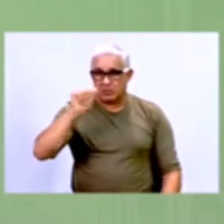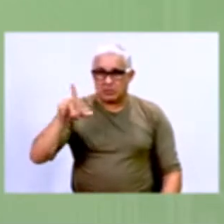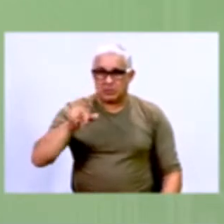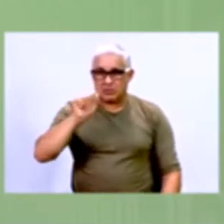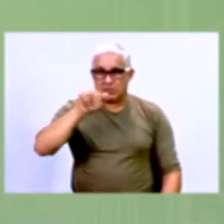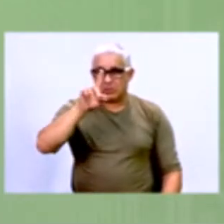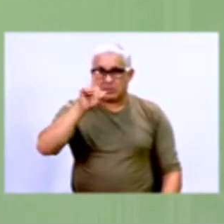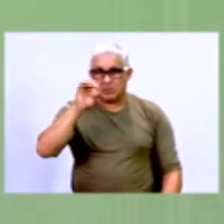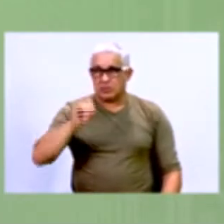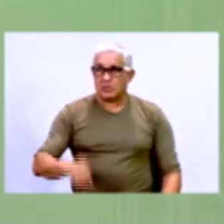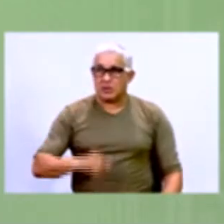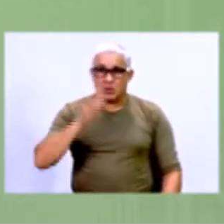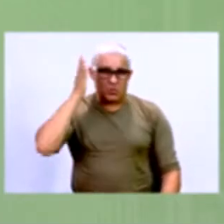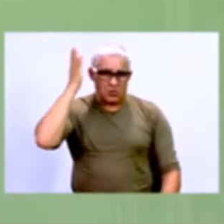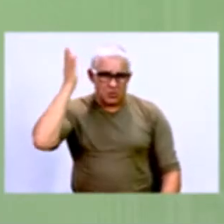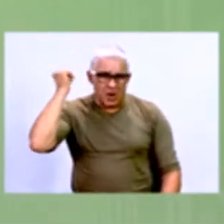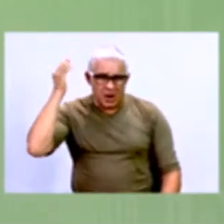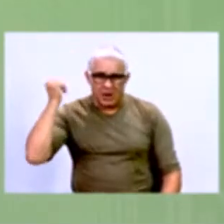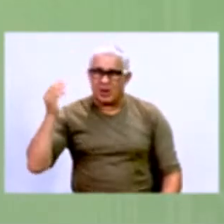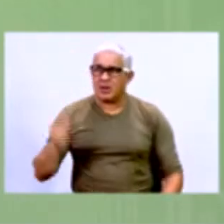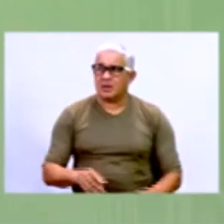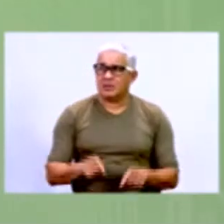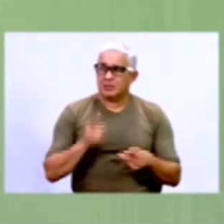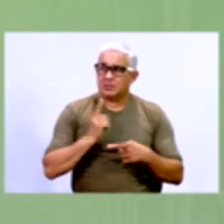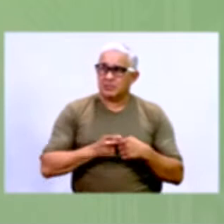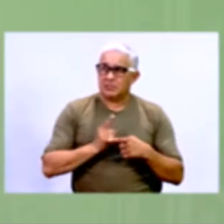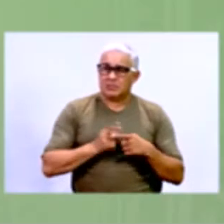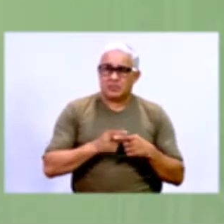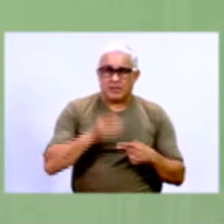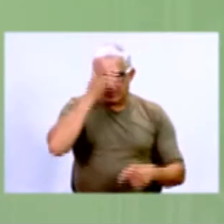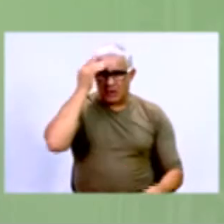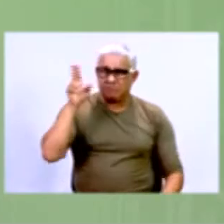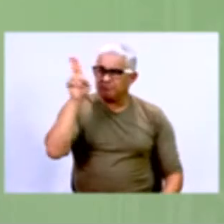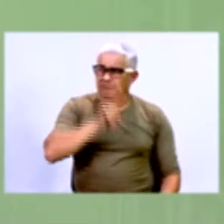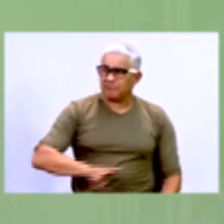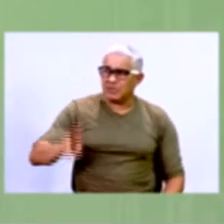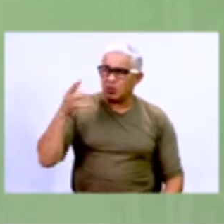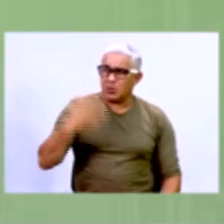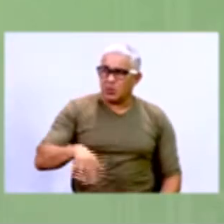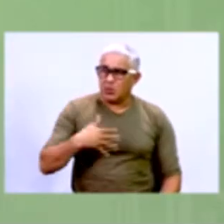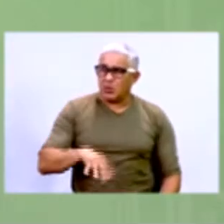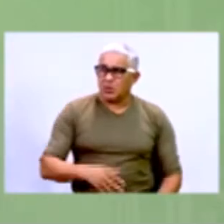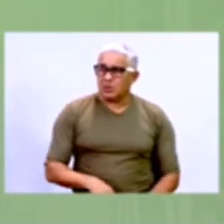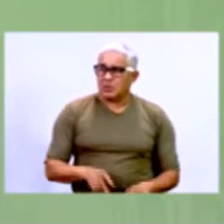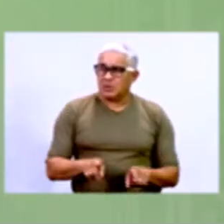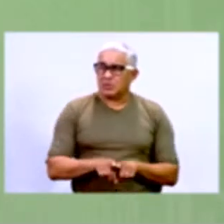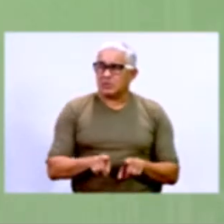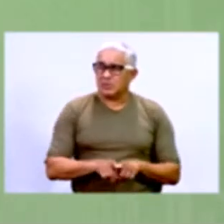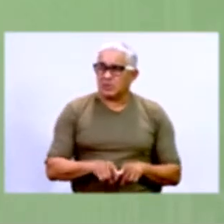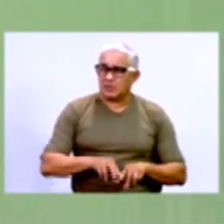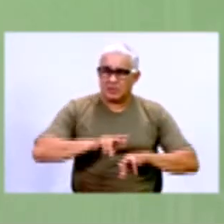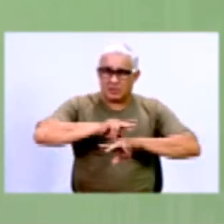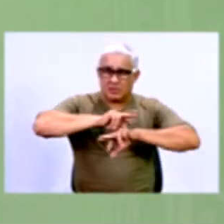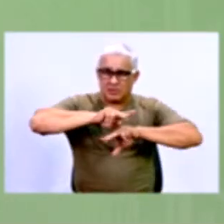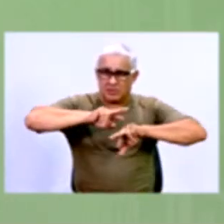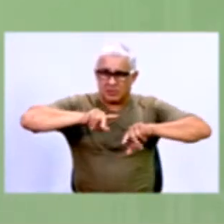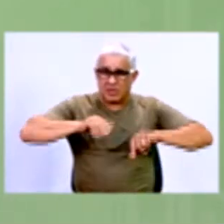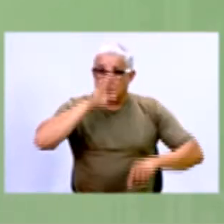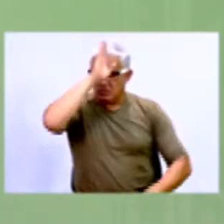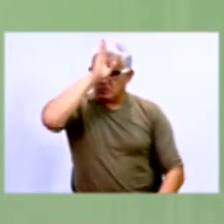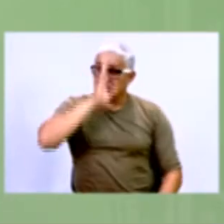em múltiplas plataformas. Então, o Audacity, ele é um software livre, isso significa que ele é